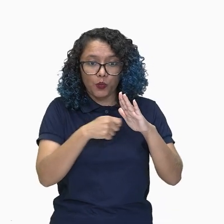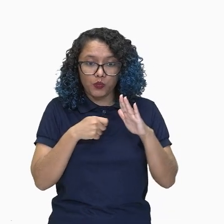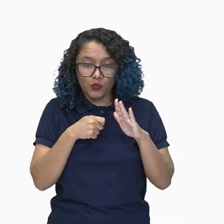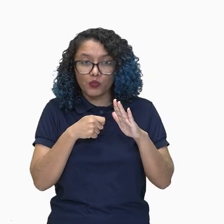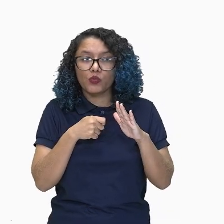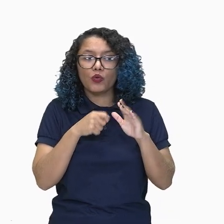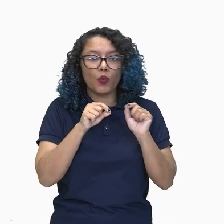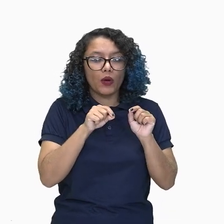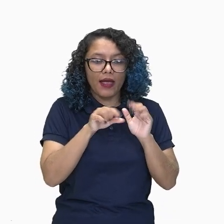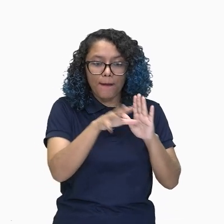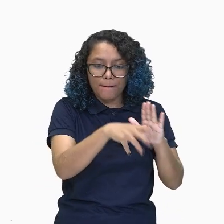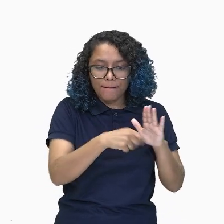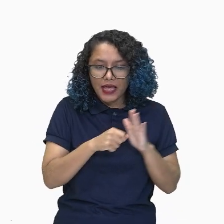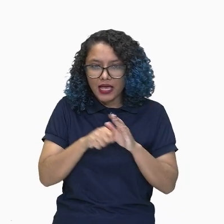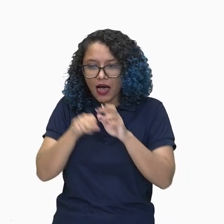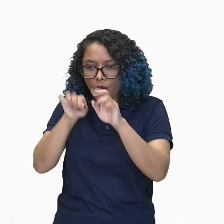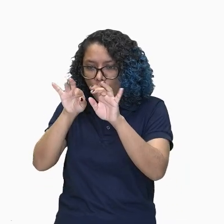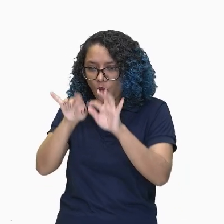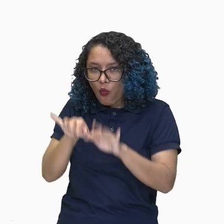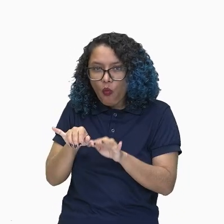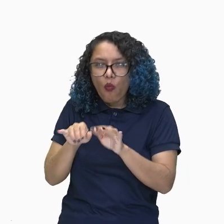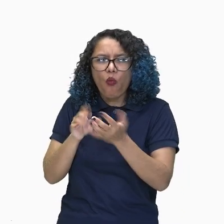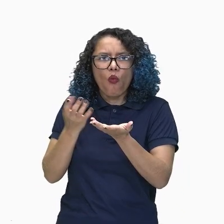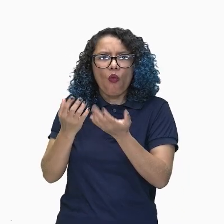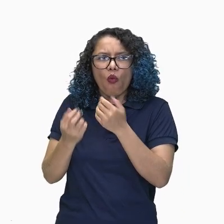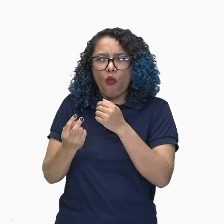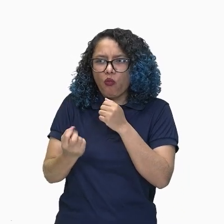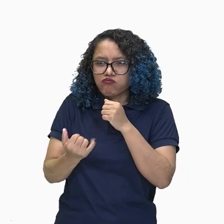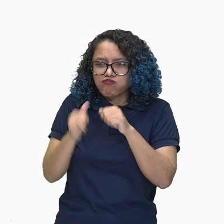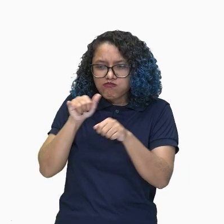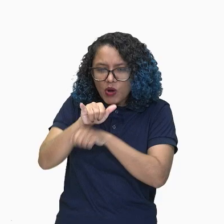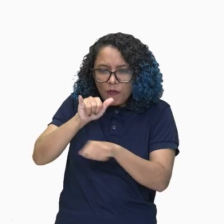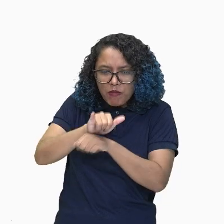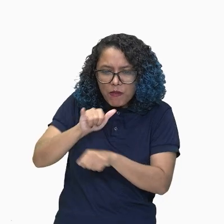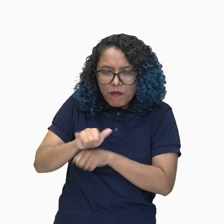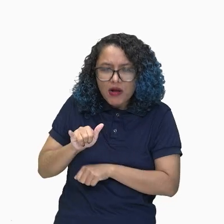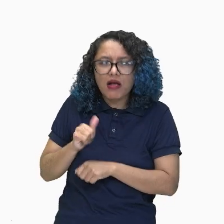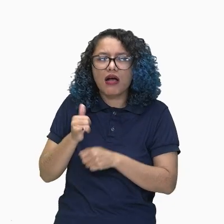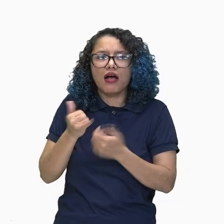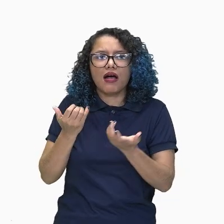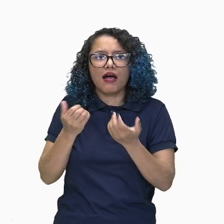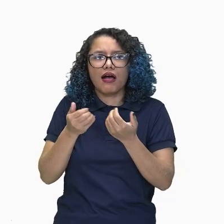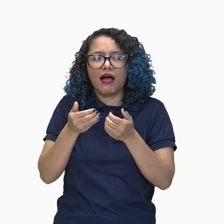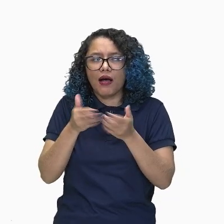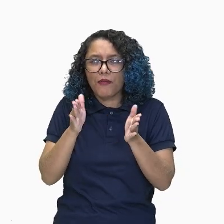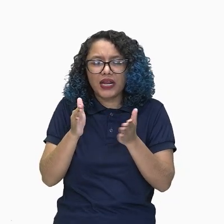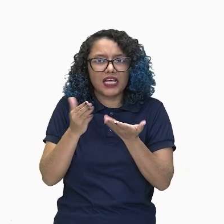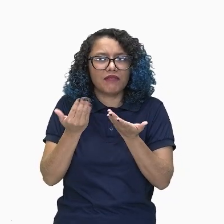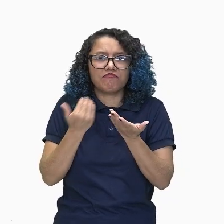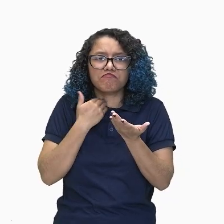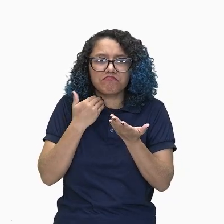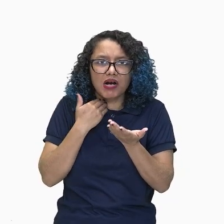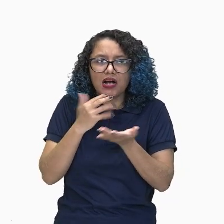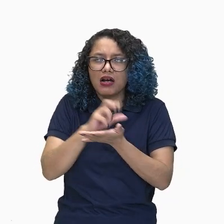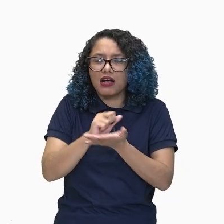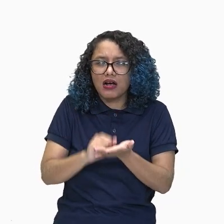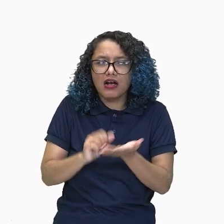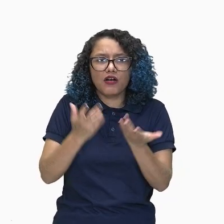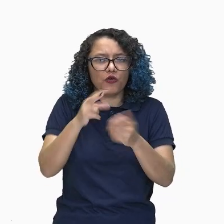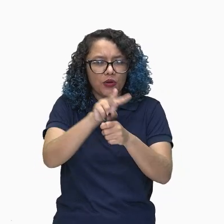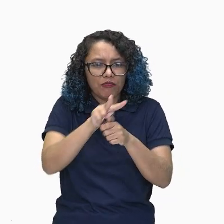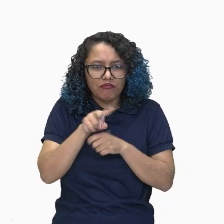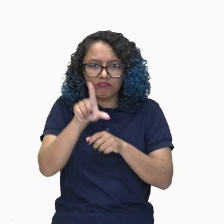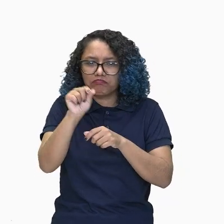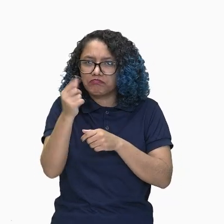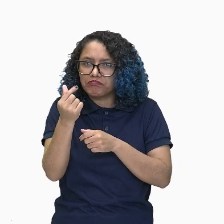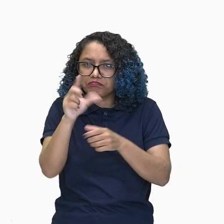para fazer fraudes, né? Abrir contas bancárias, realizar empréstimos sem a pessoa saber. Quantas vezes